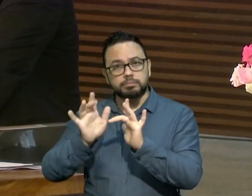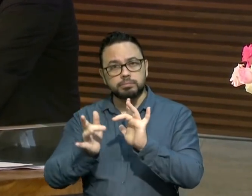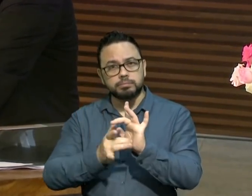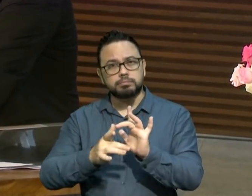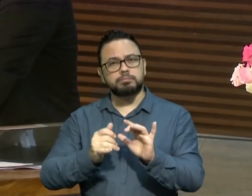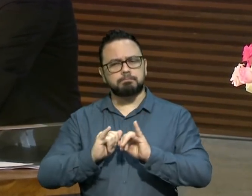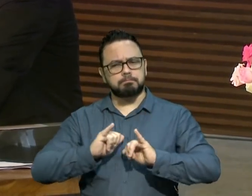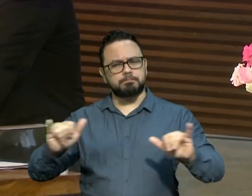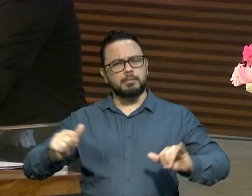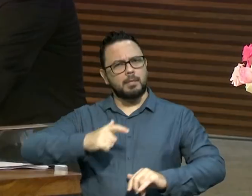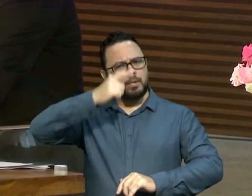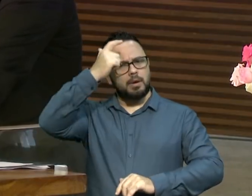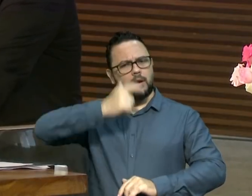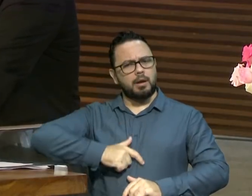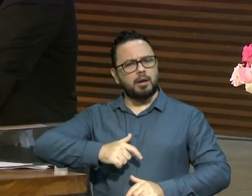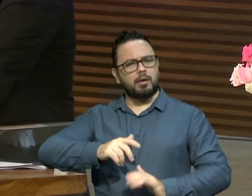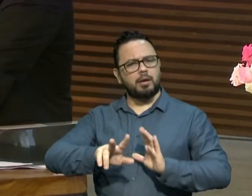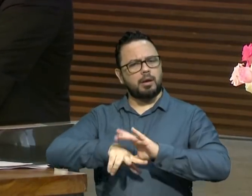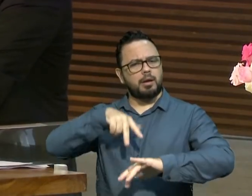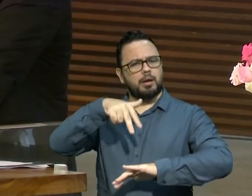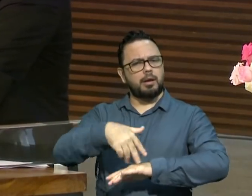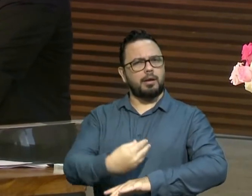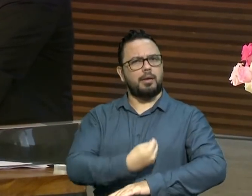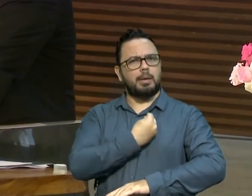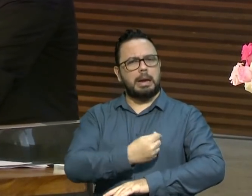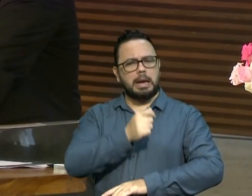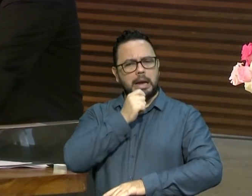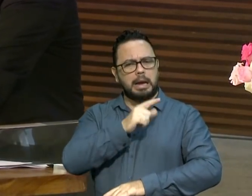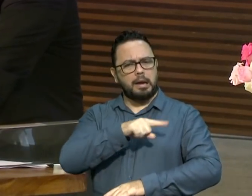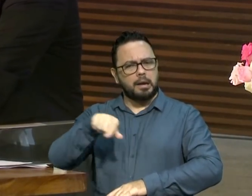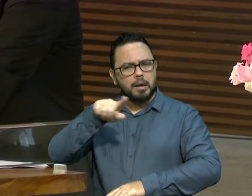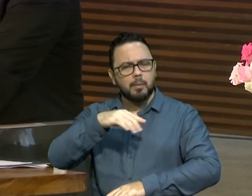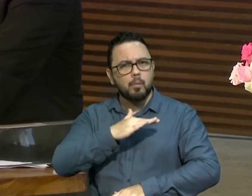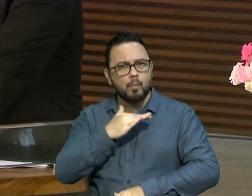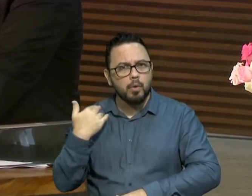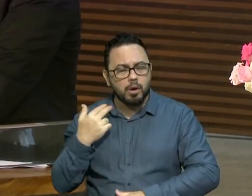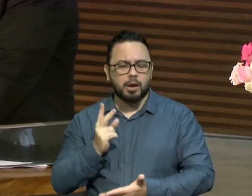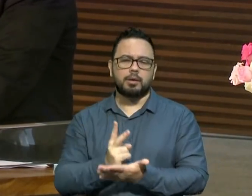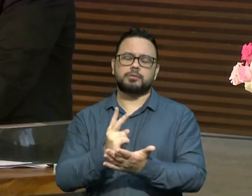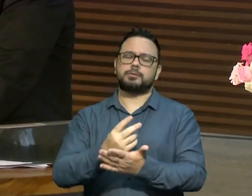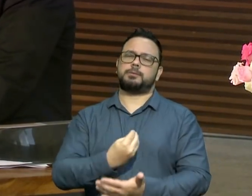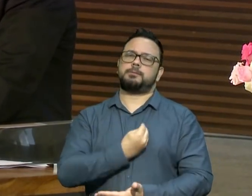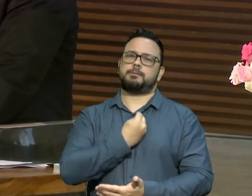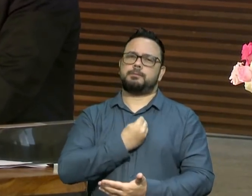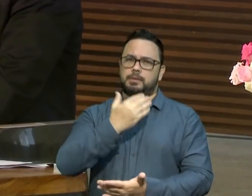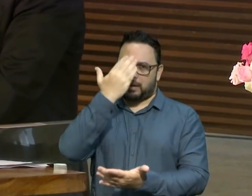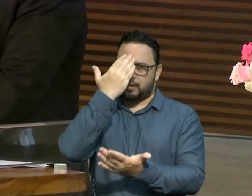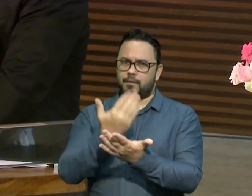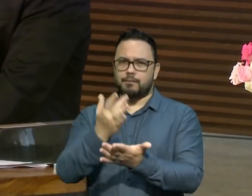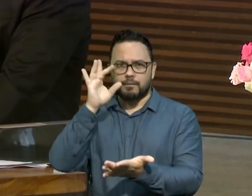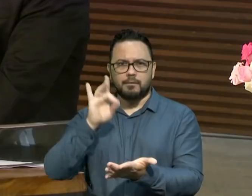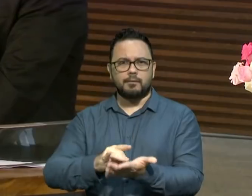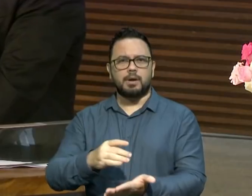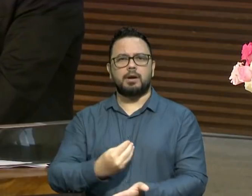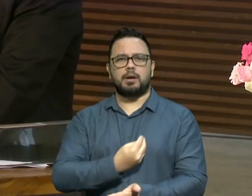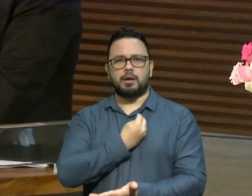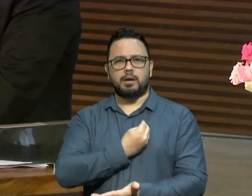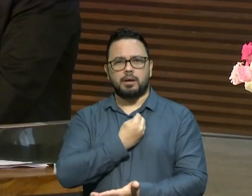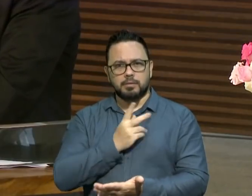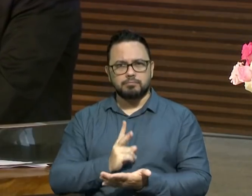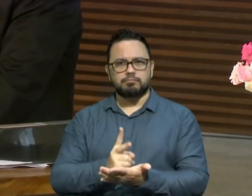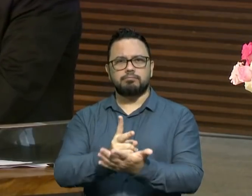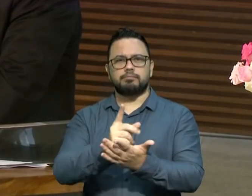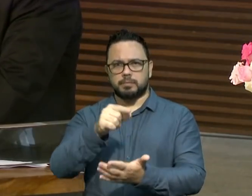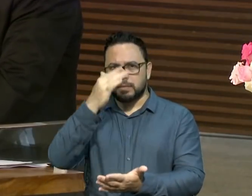ressurreição EA vida quem crê em mim ainda que morra viverá e todo o que vive E crê em mim não morrerá eternamente por isso